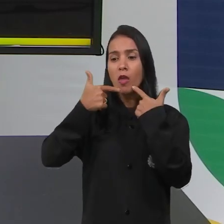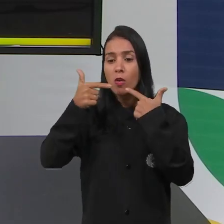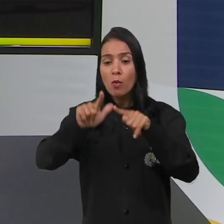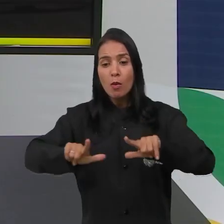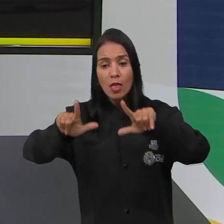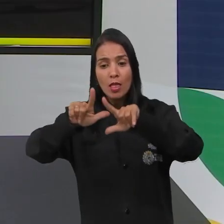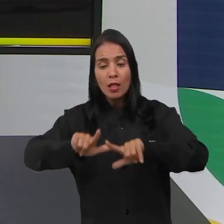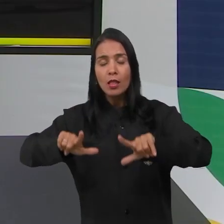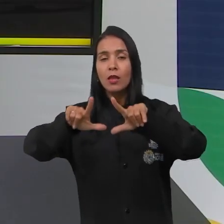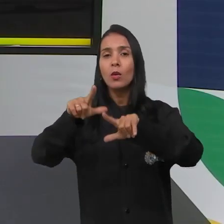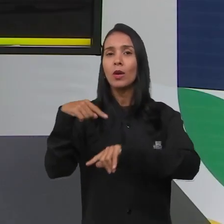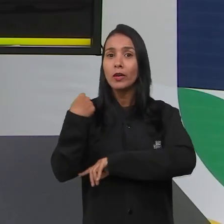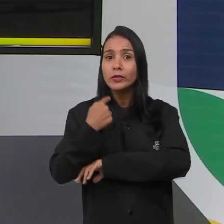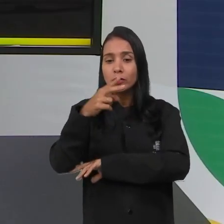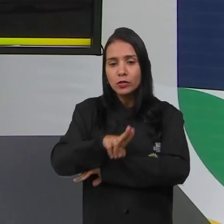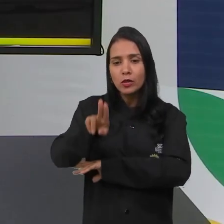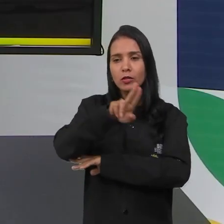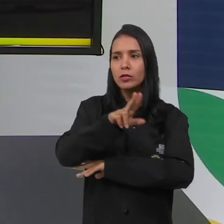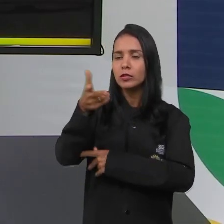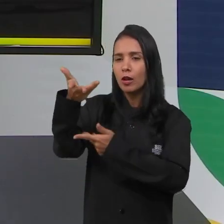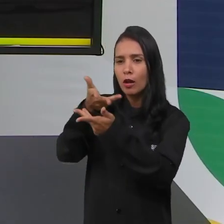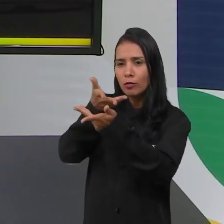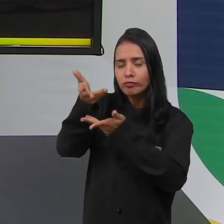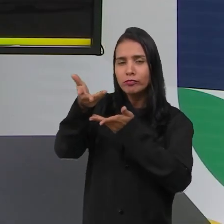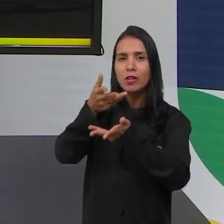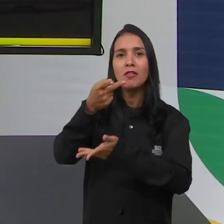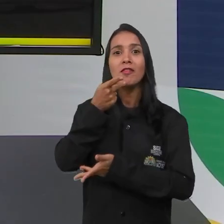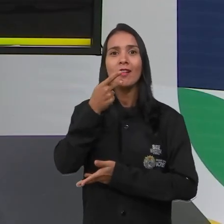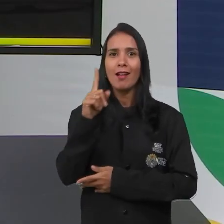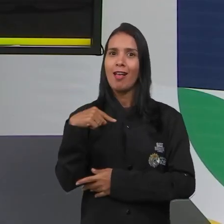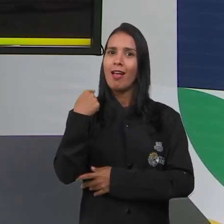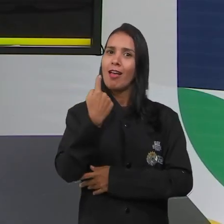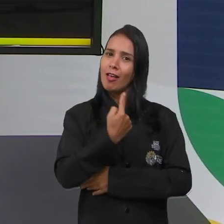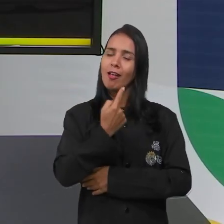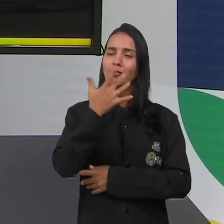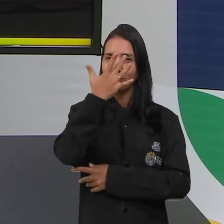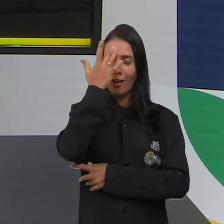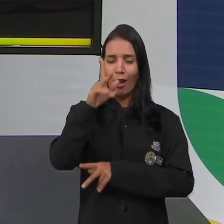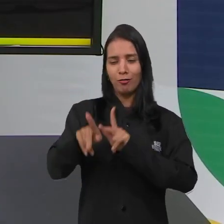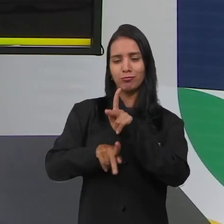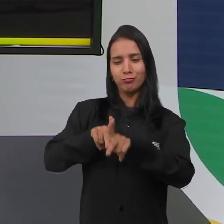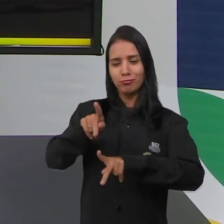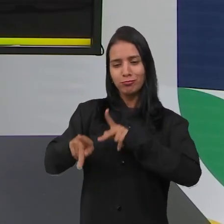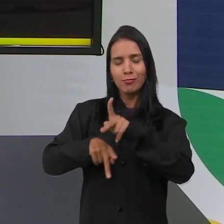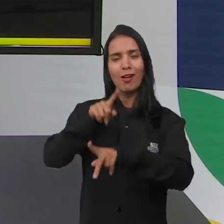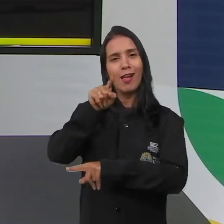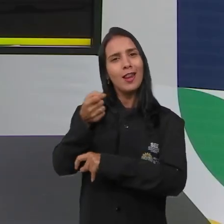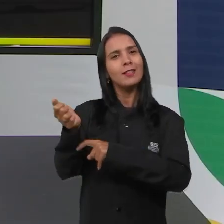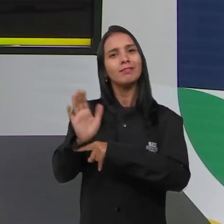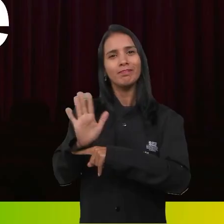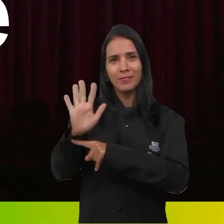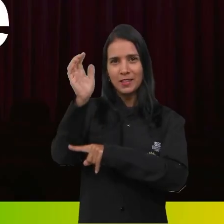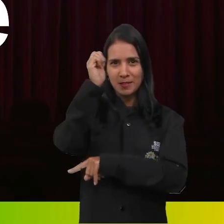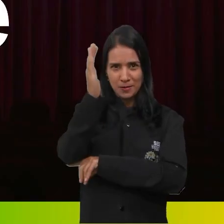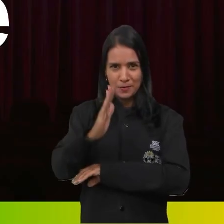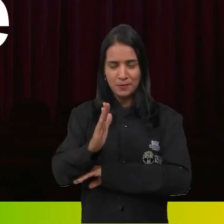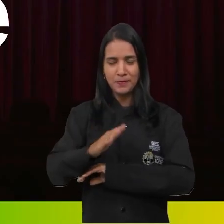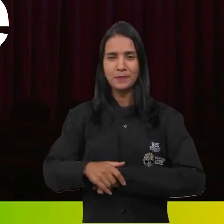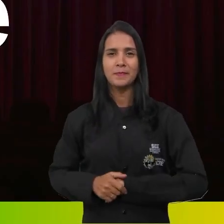linguagem mesmo utilizada para falar da nossa gente, que é a sétima arte. O cinema brasileiro traz muito o que é